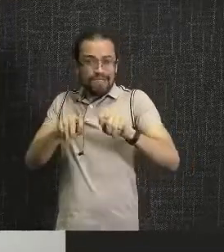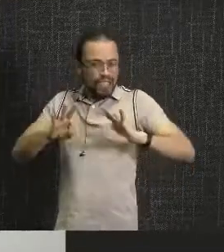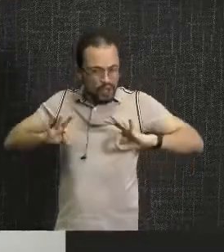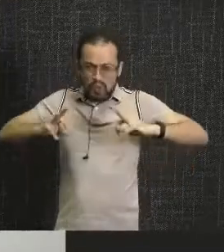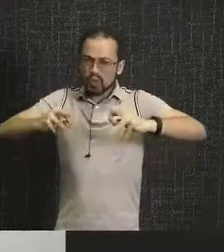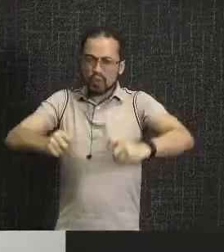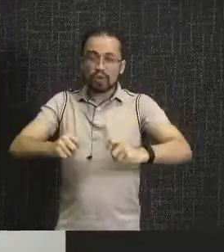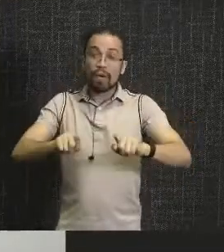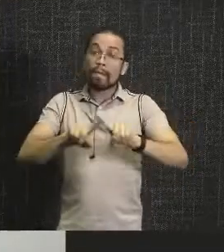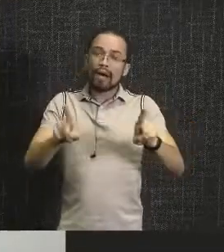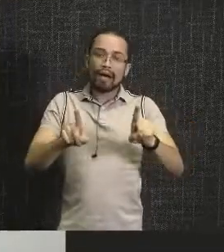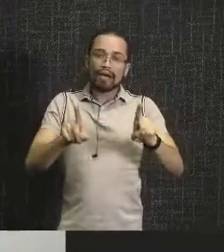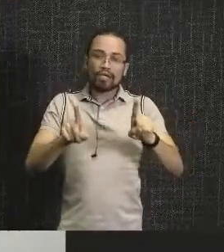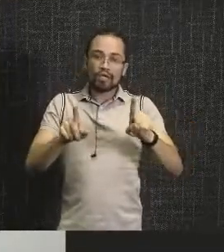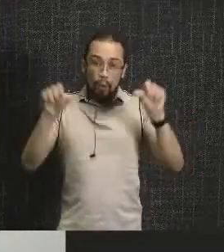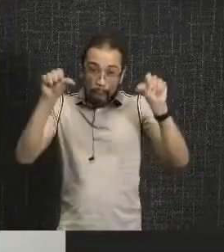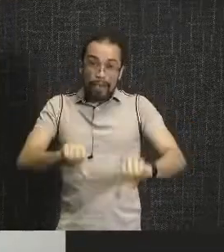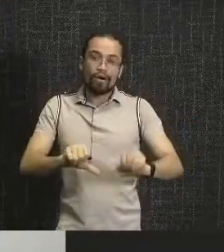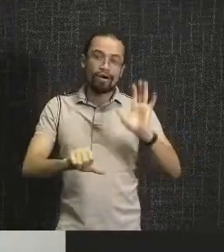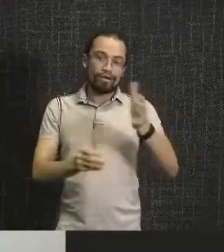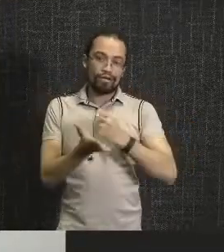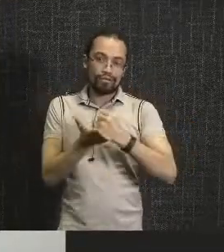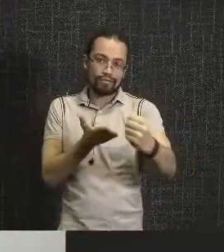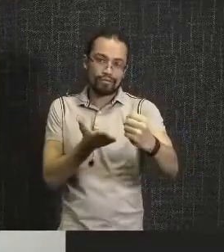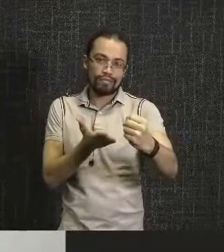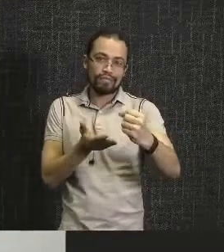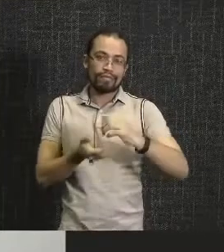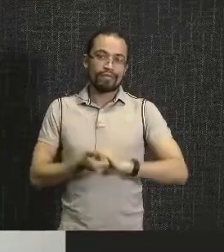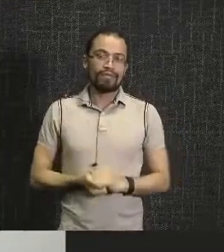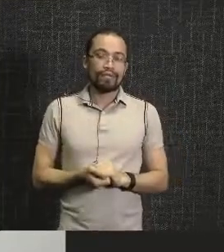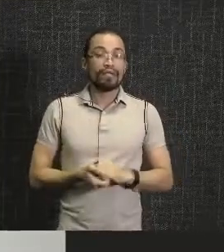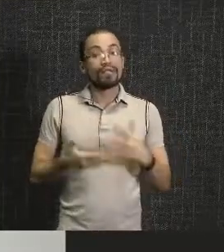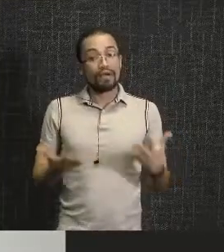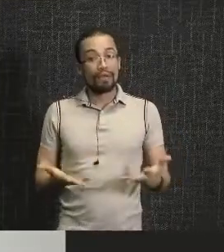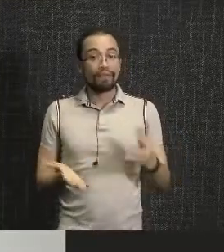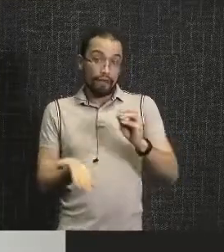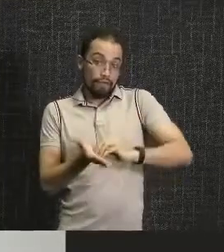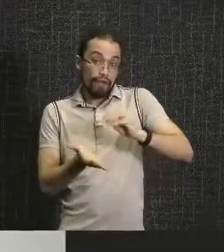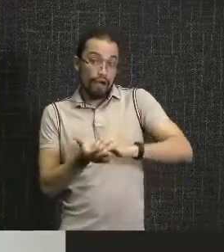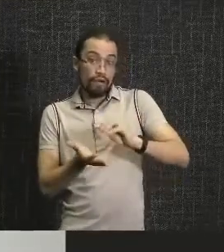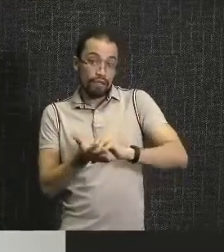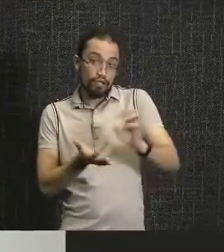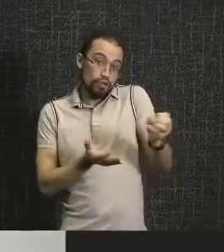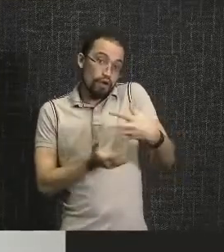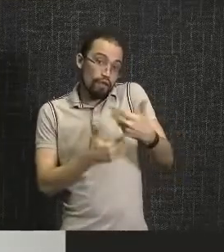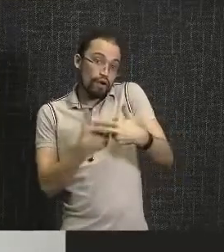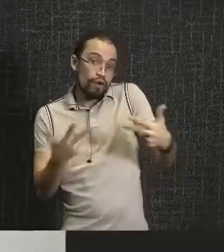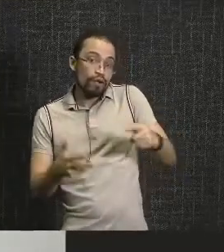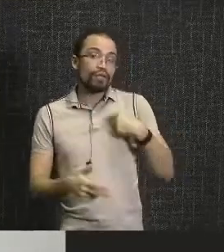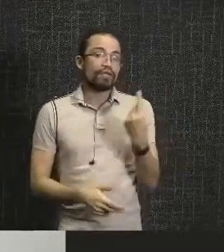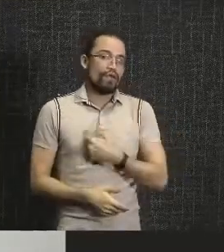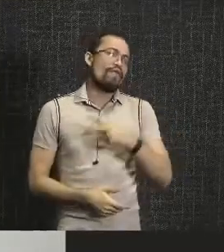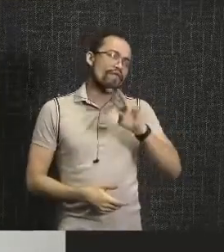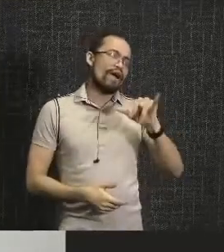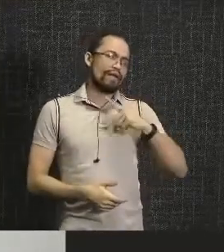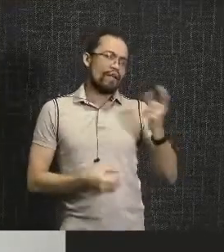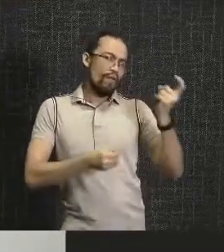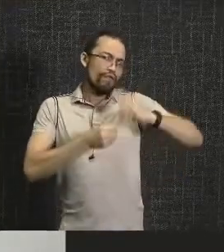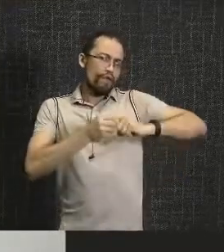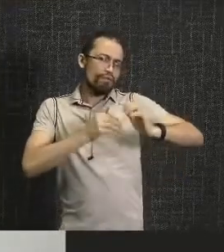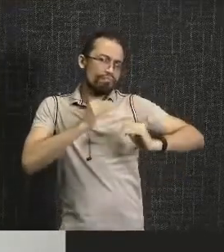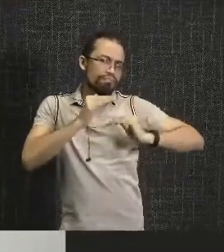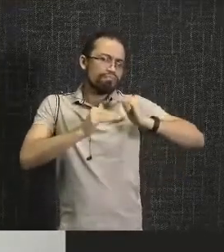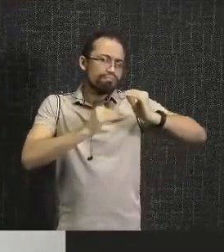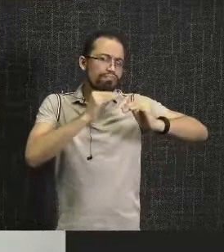Então, na ausência de novos fenômenos, né, a gente teria uma recuperação já